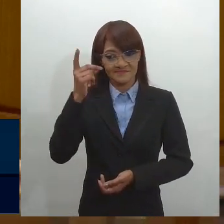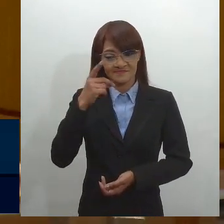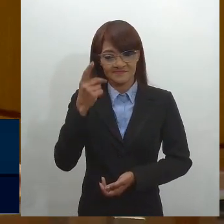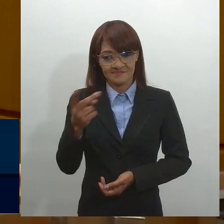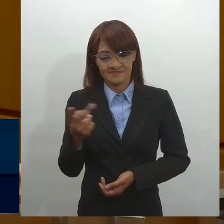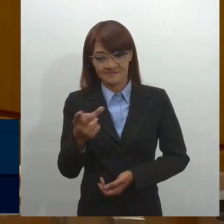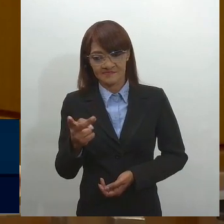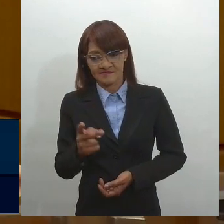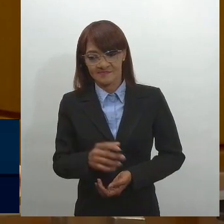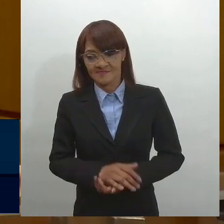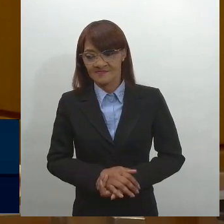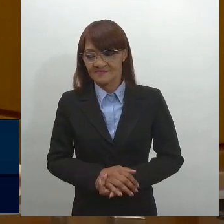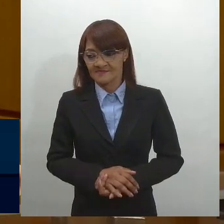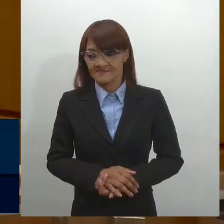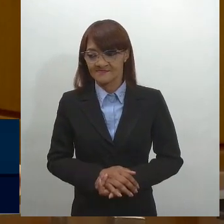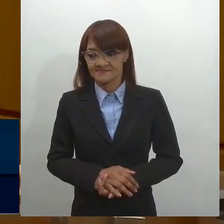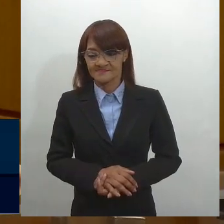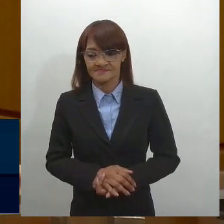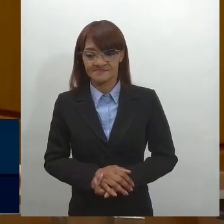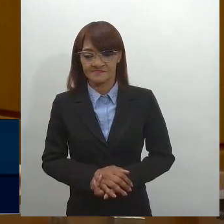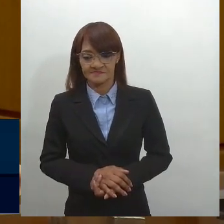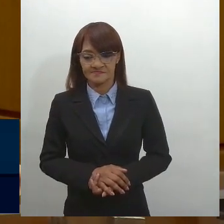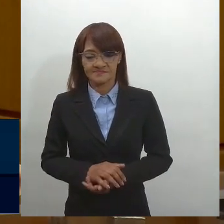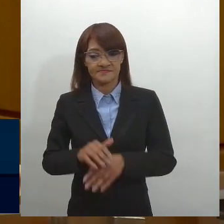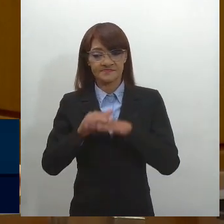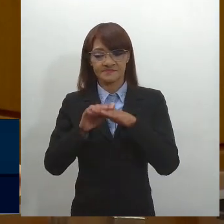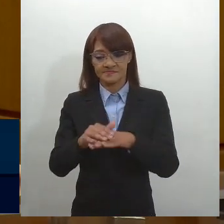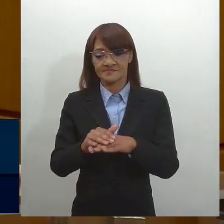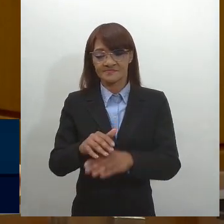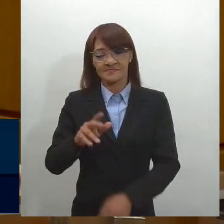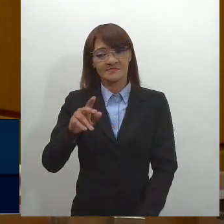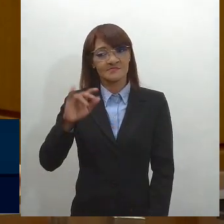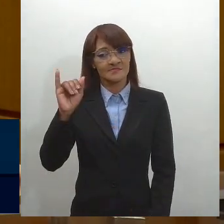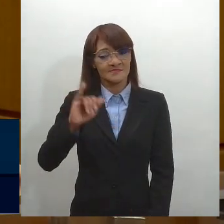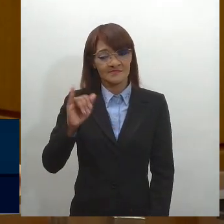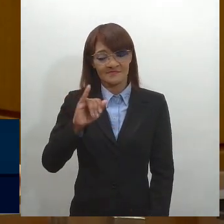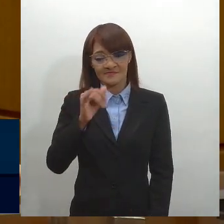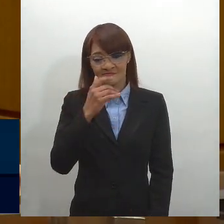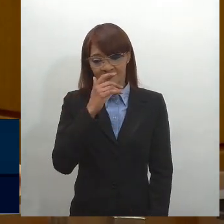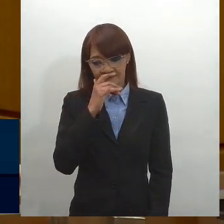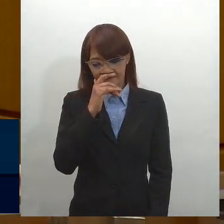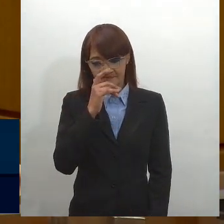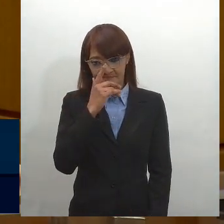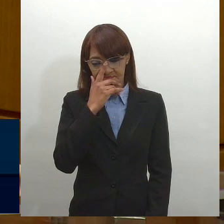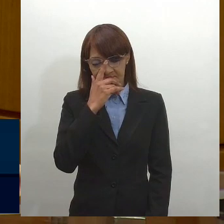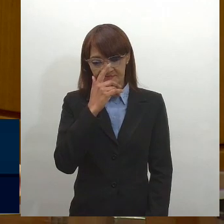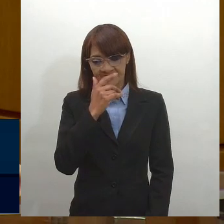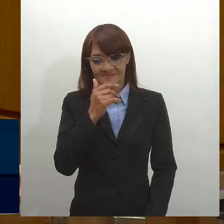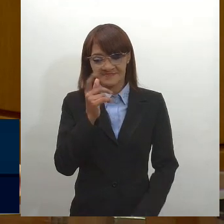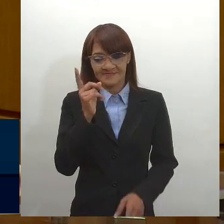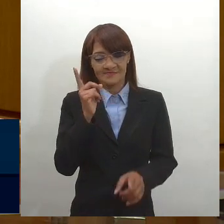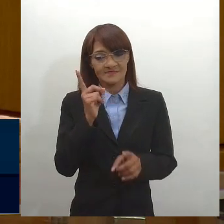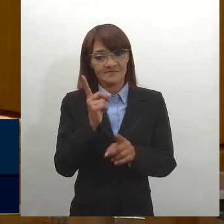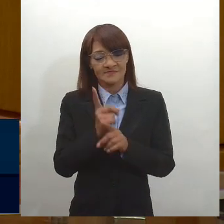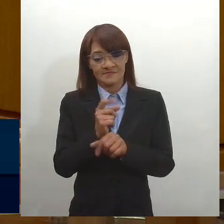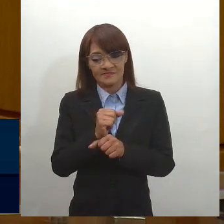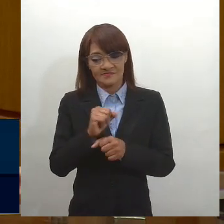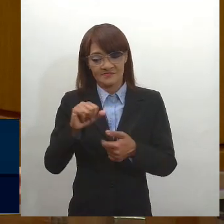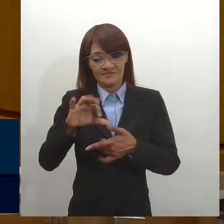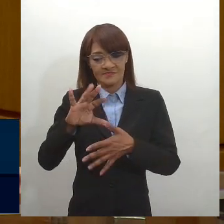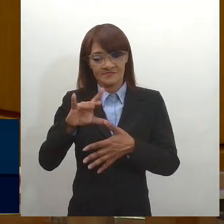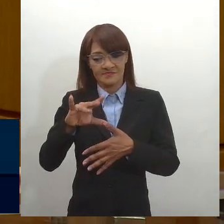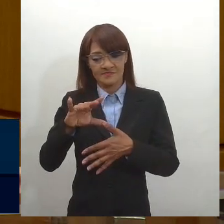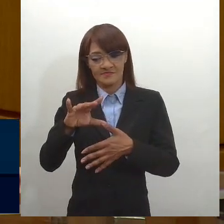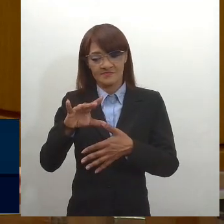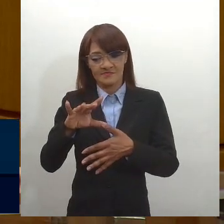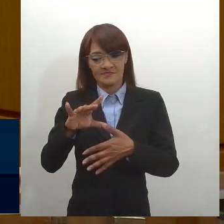dizer a vocês aqui de uma história interessante, Paulo. Eu encontrei lá em Nossa Senhora da Glória, depois de muitos anos, com um